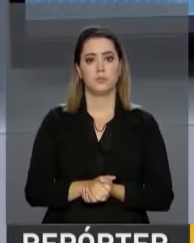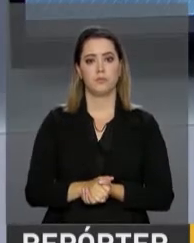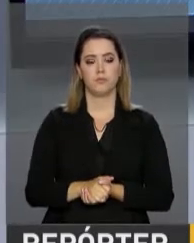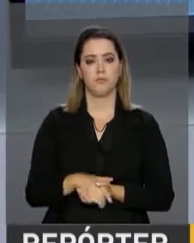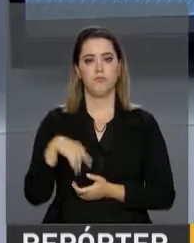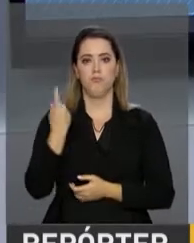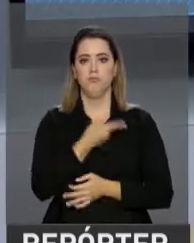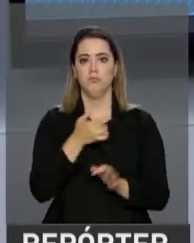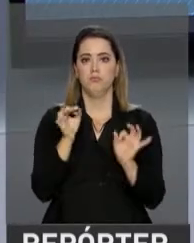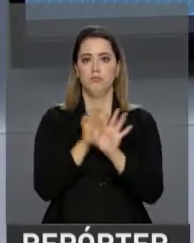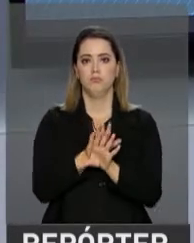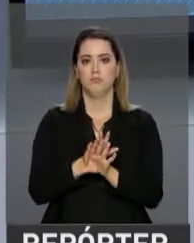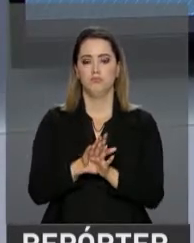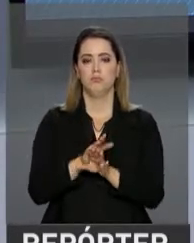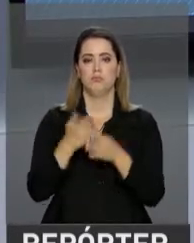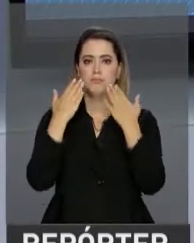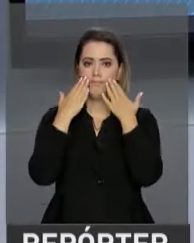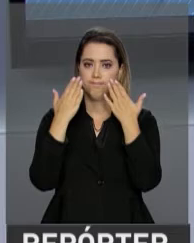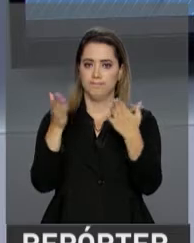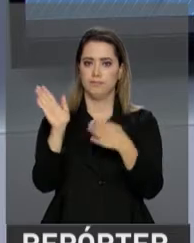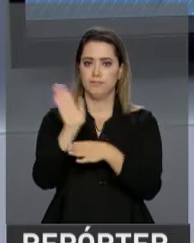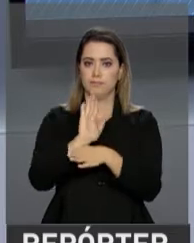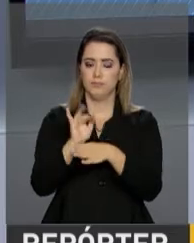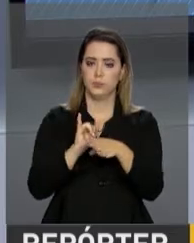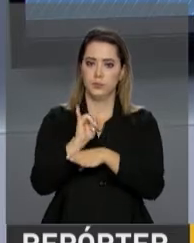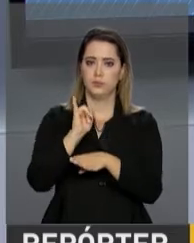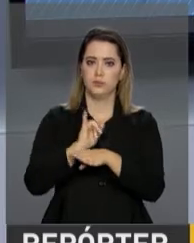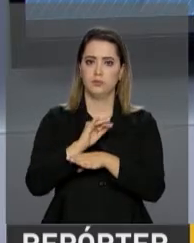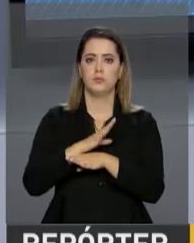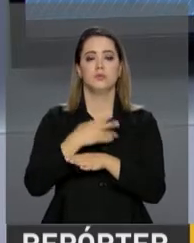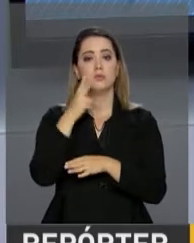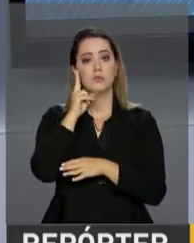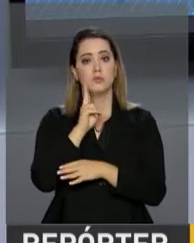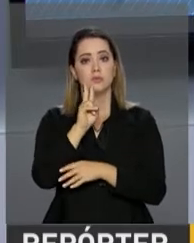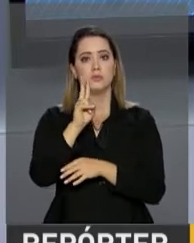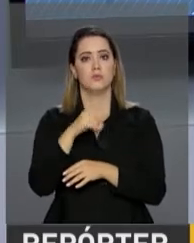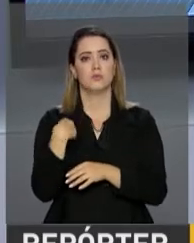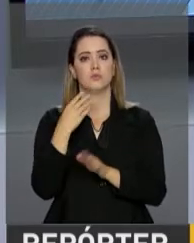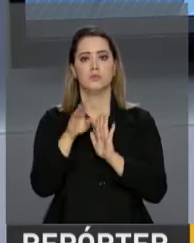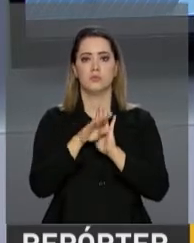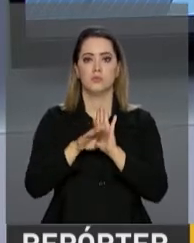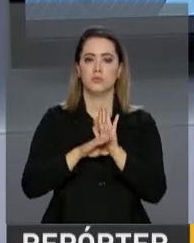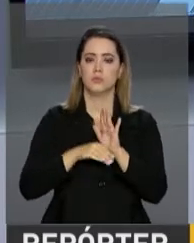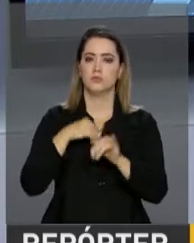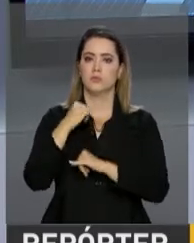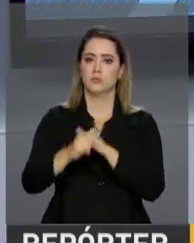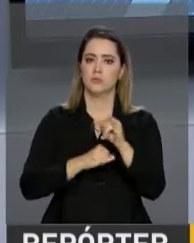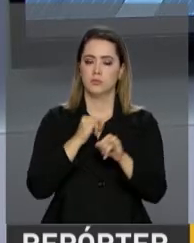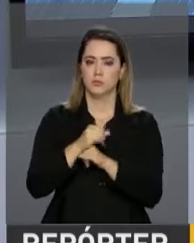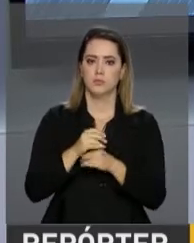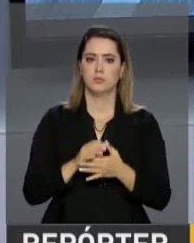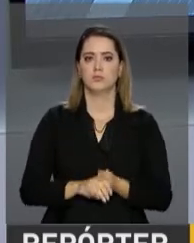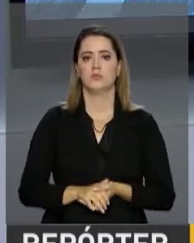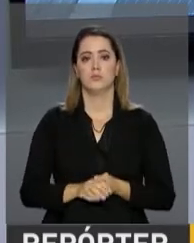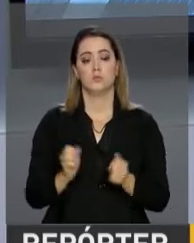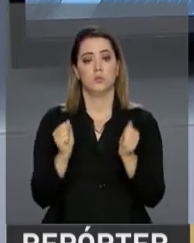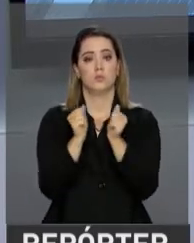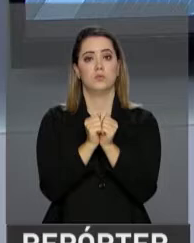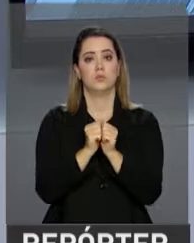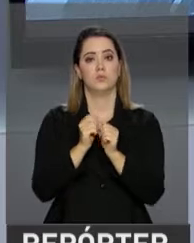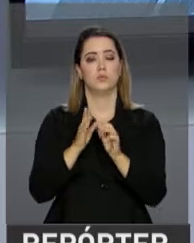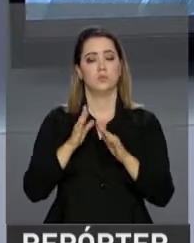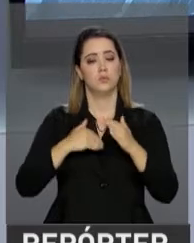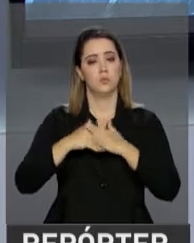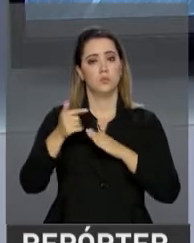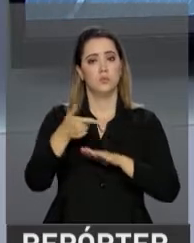nós ficamos por aqui e veja nossas reportagens no youtube e acompanha nossa programação também na internet nós podemos